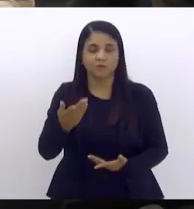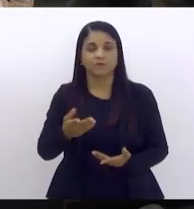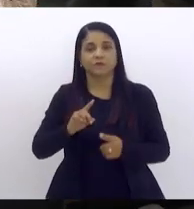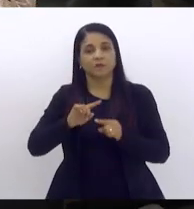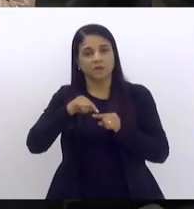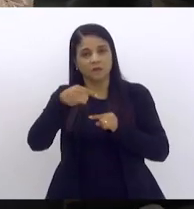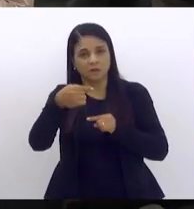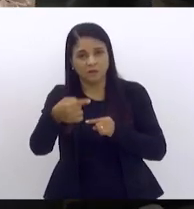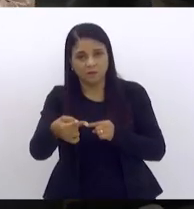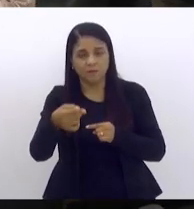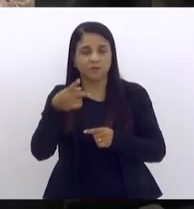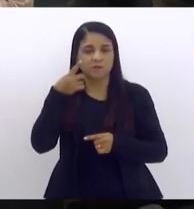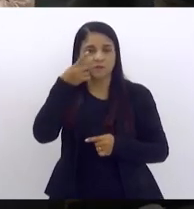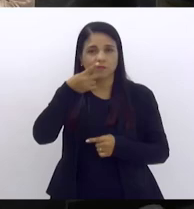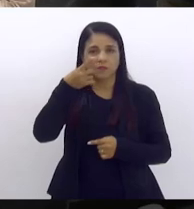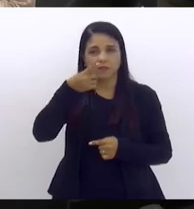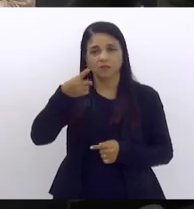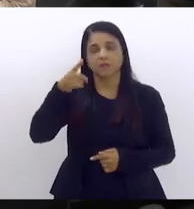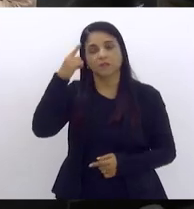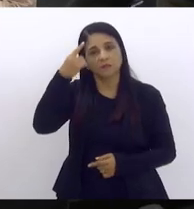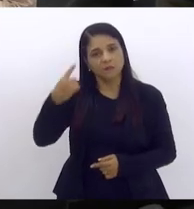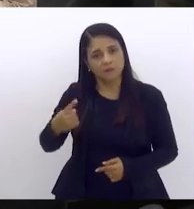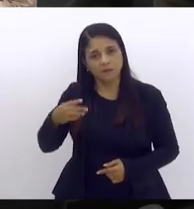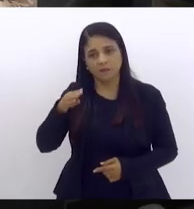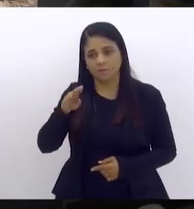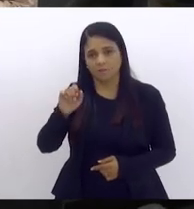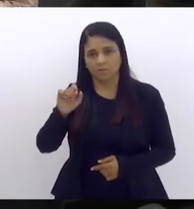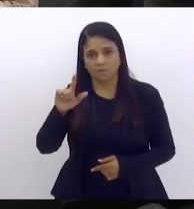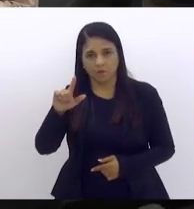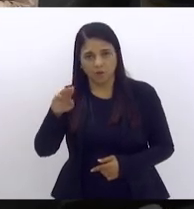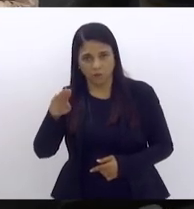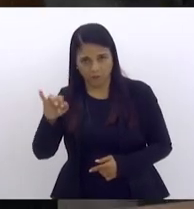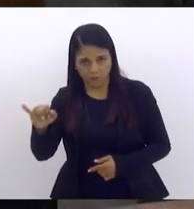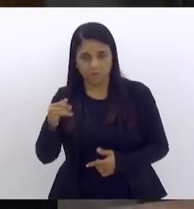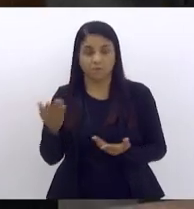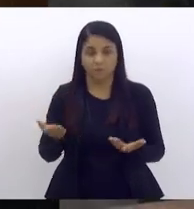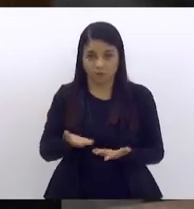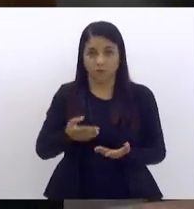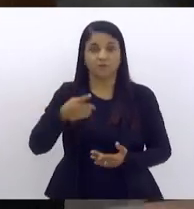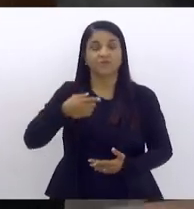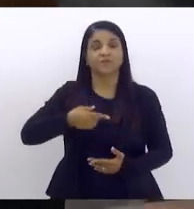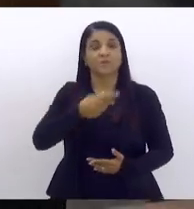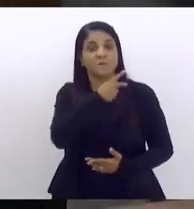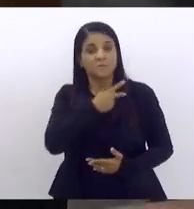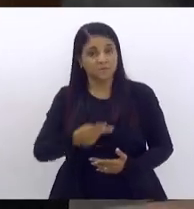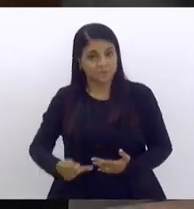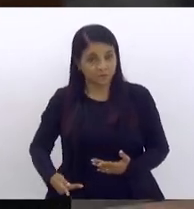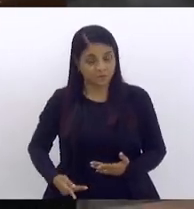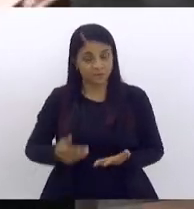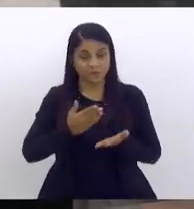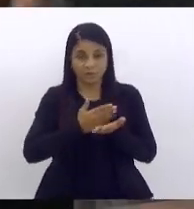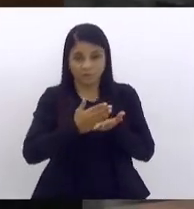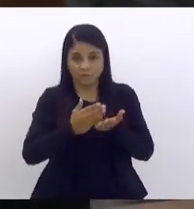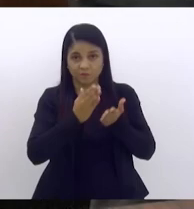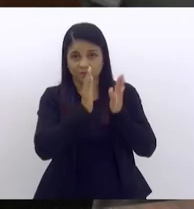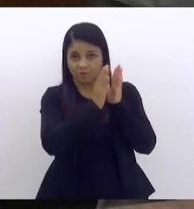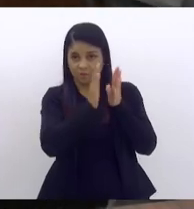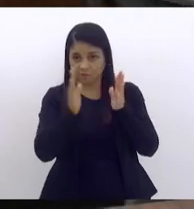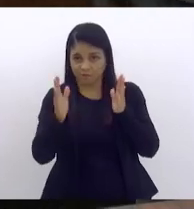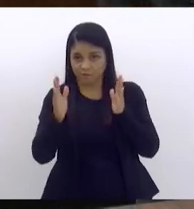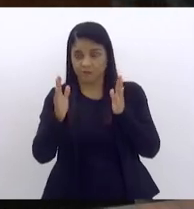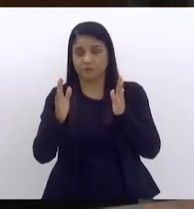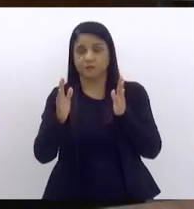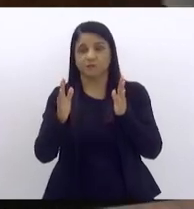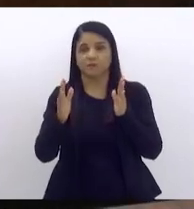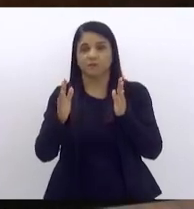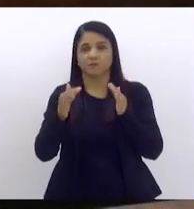Balbi. Senhora presidente, no expediente inicial, presidia